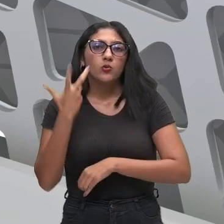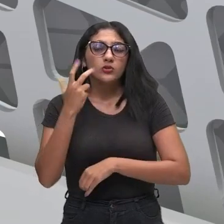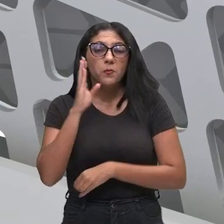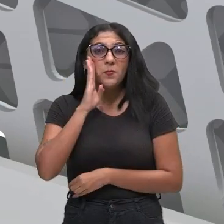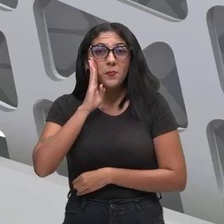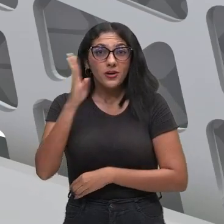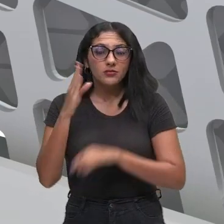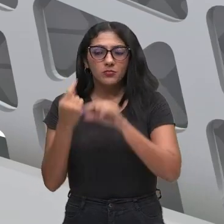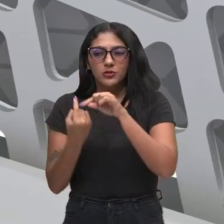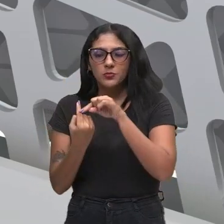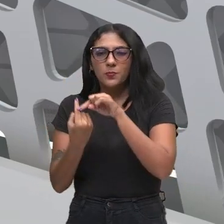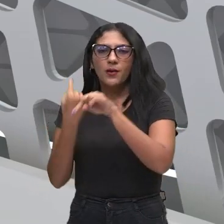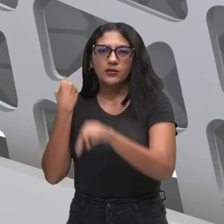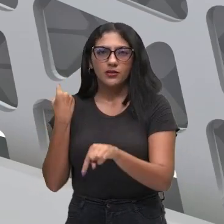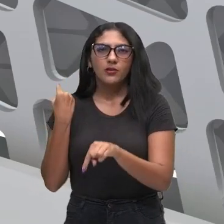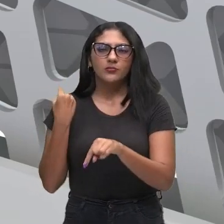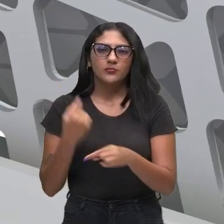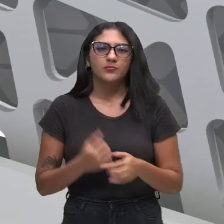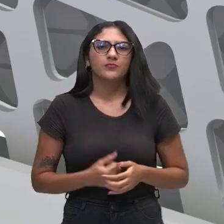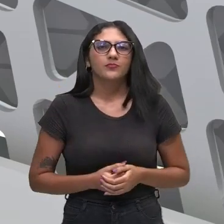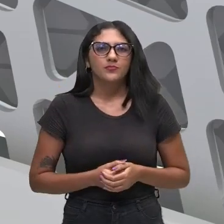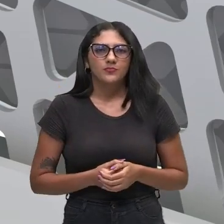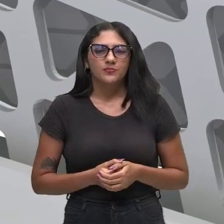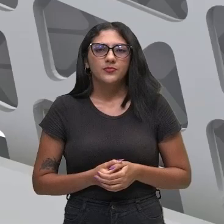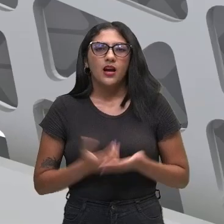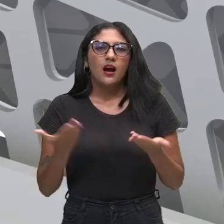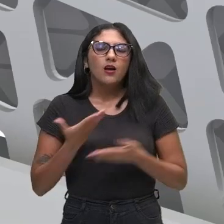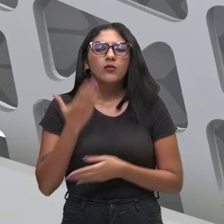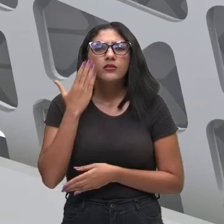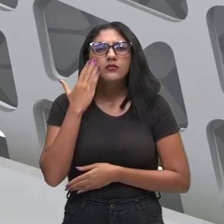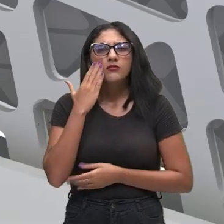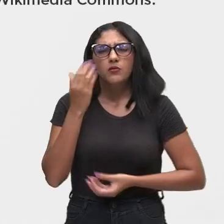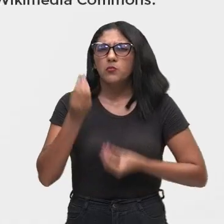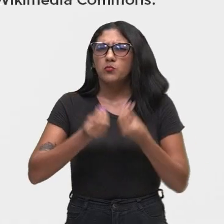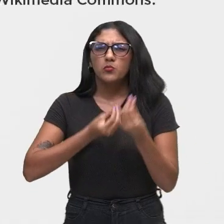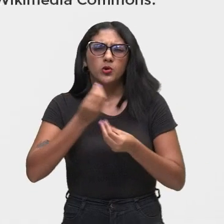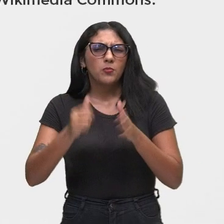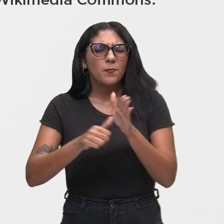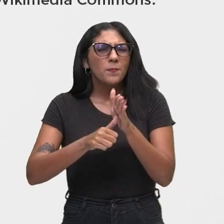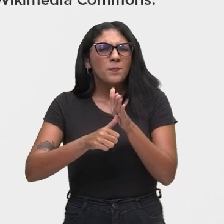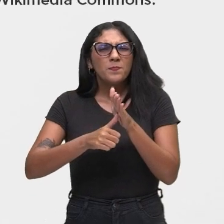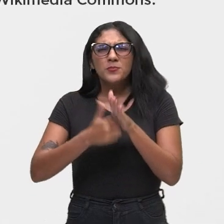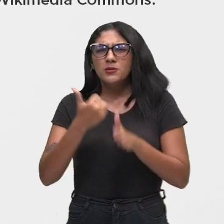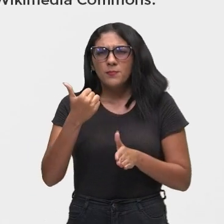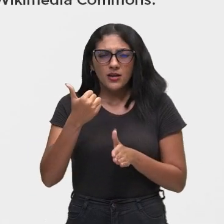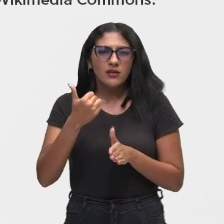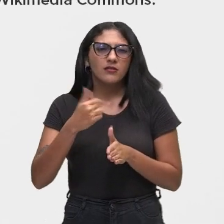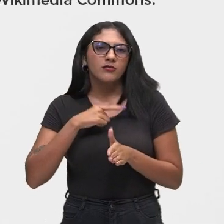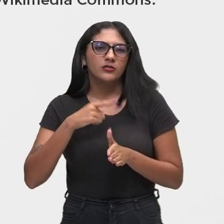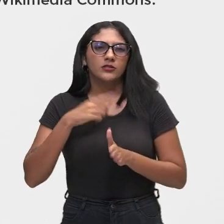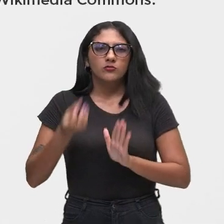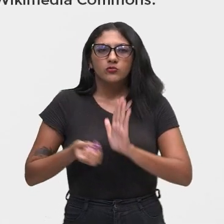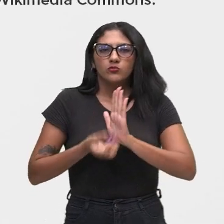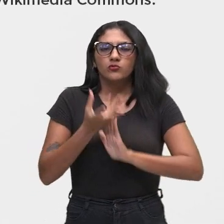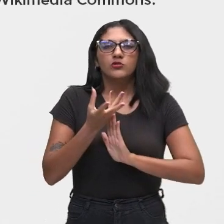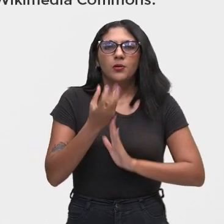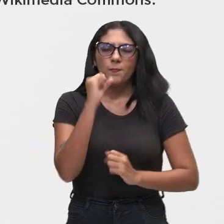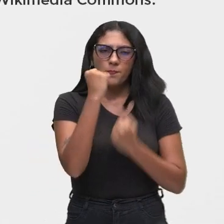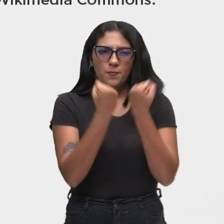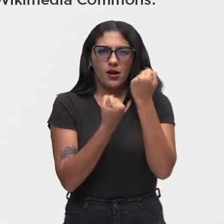com a evolução das máquinas. E aí nós vamos ver que as primeiras máquinas, né, térmicas,